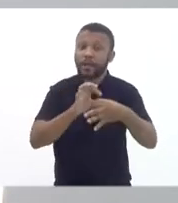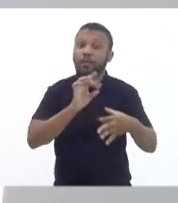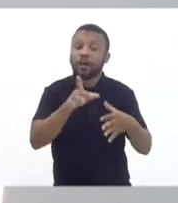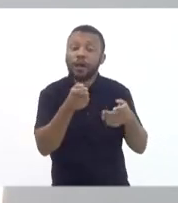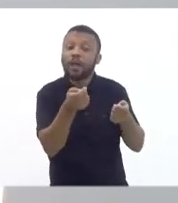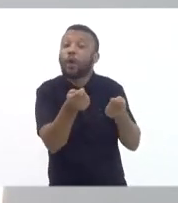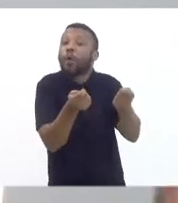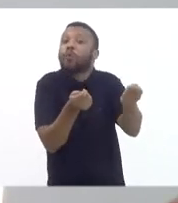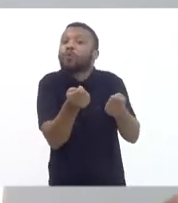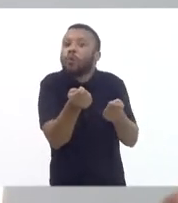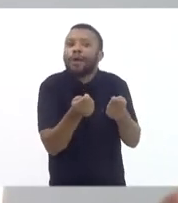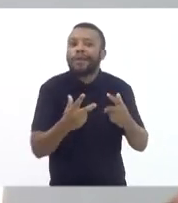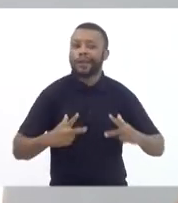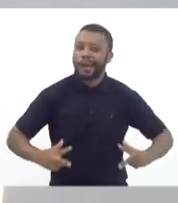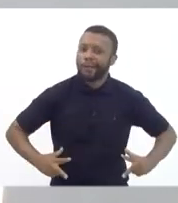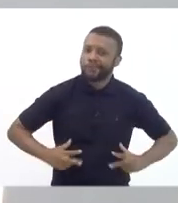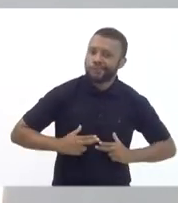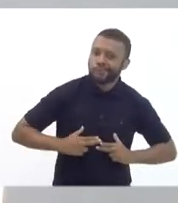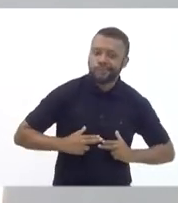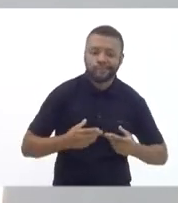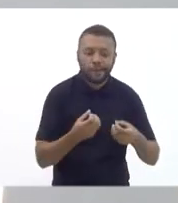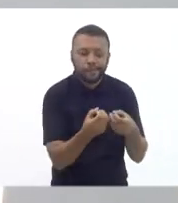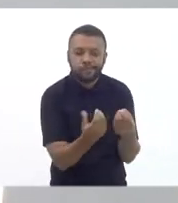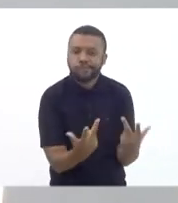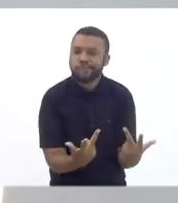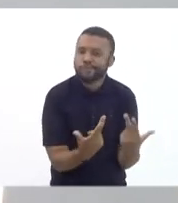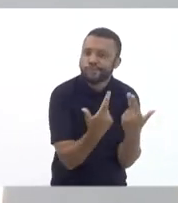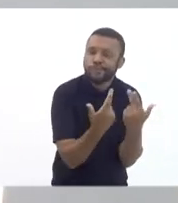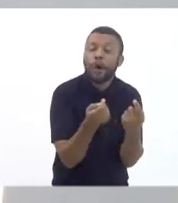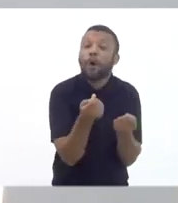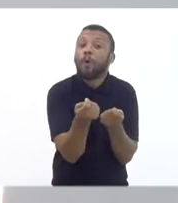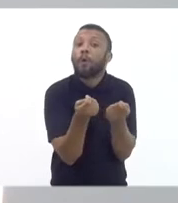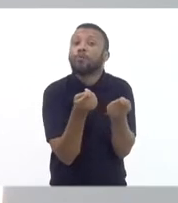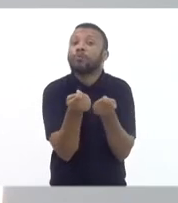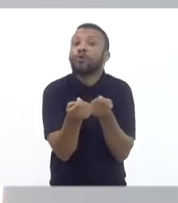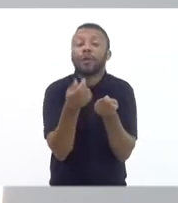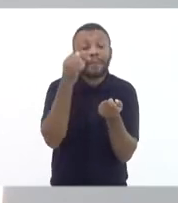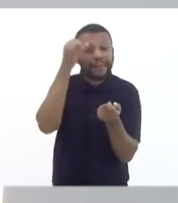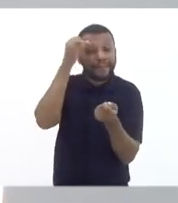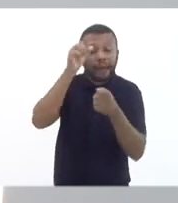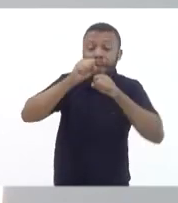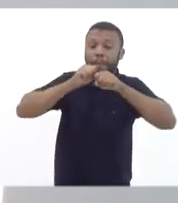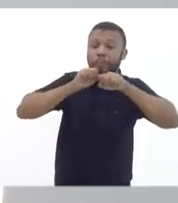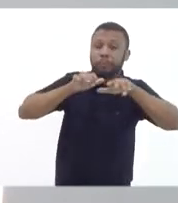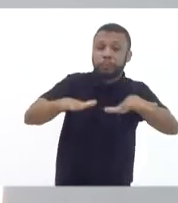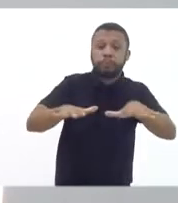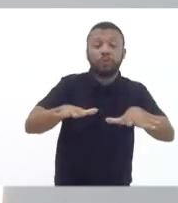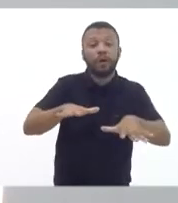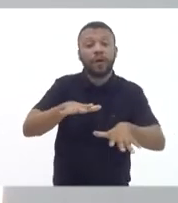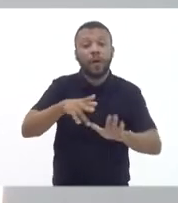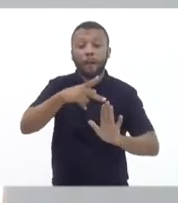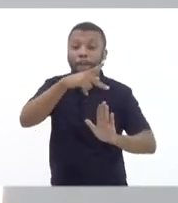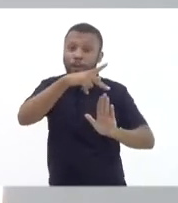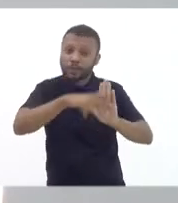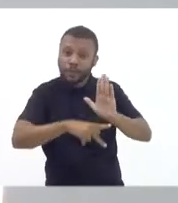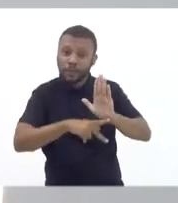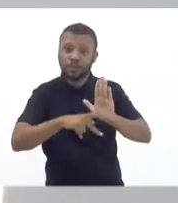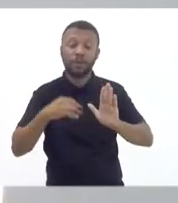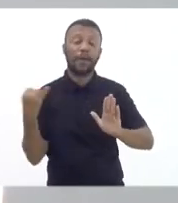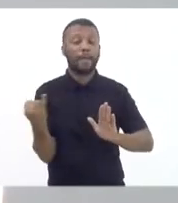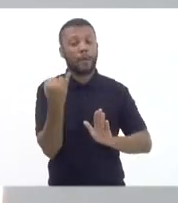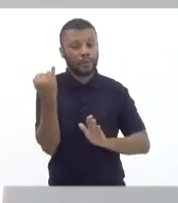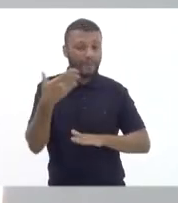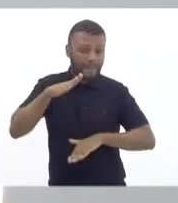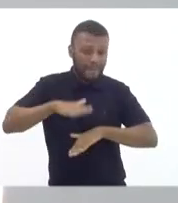É lógico que controle populacional, castração, é o programa mais importante que pode se fazer em proteção animal para